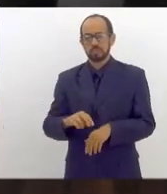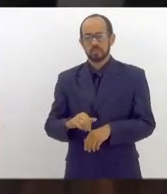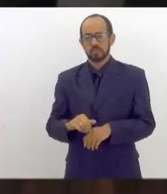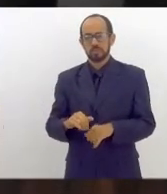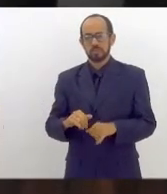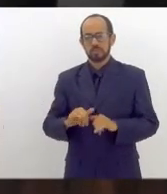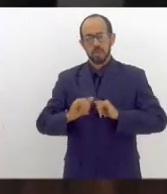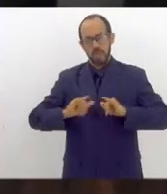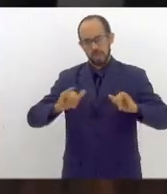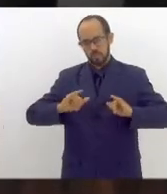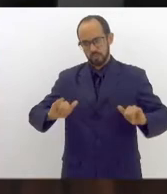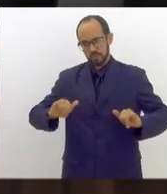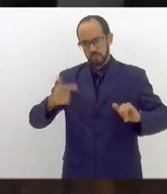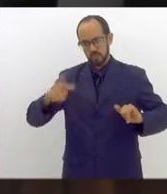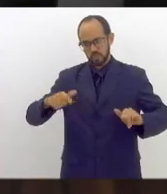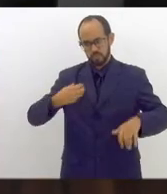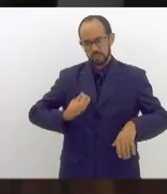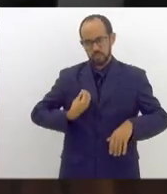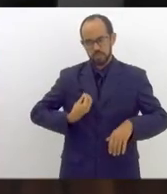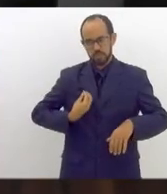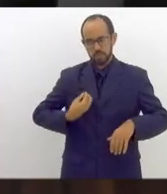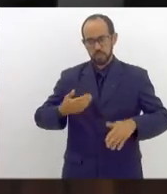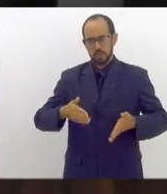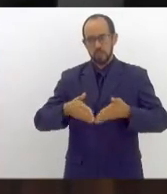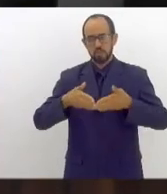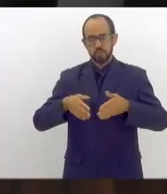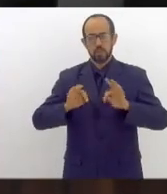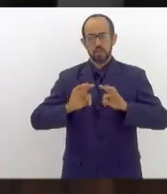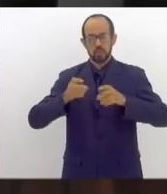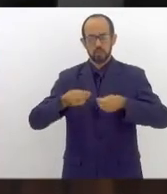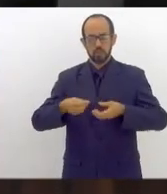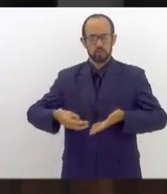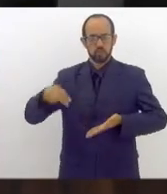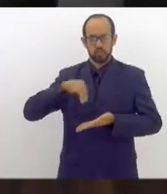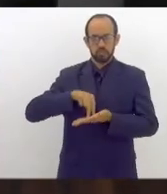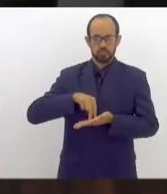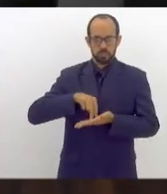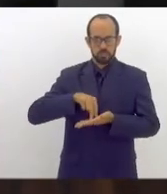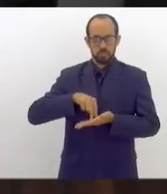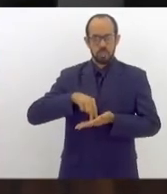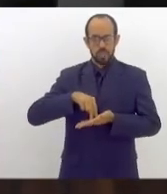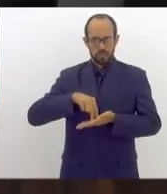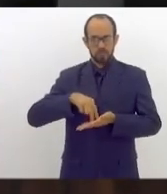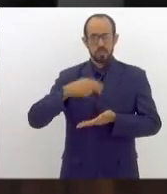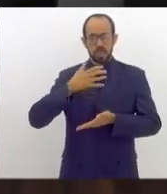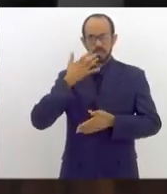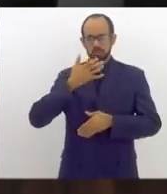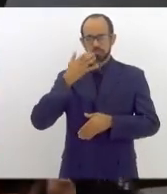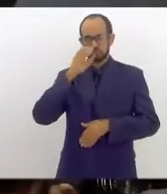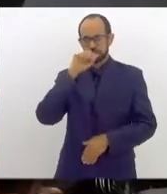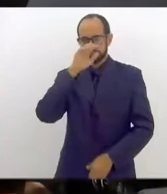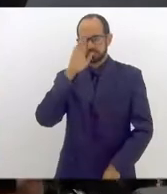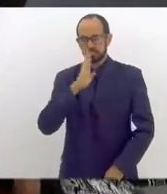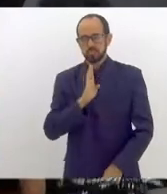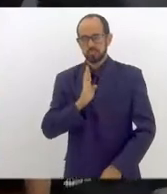Citando os demais presentes convido a todos para que dê pé possamos ouvir o hino nacional